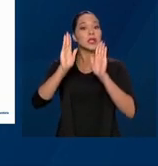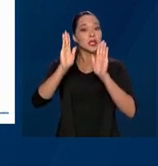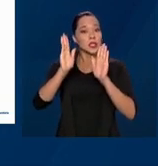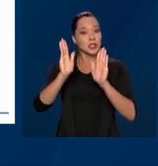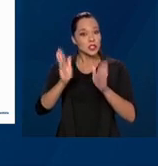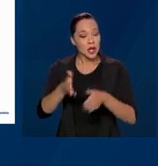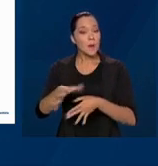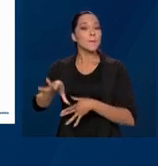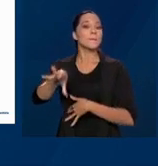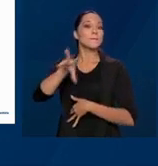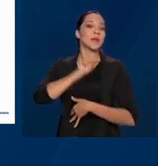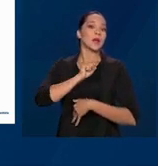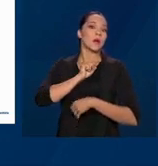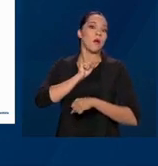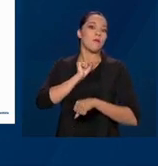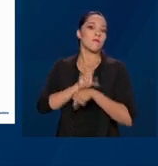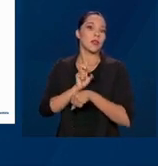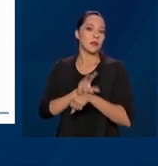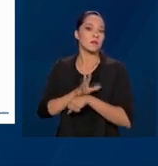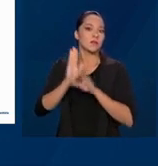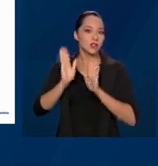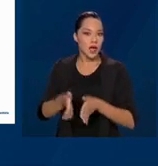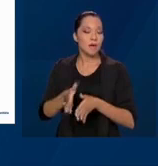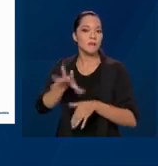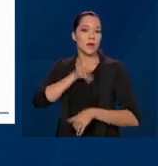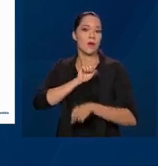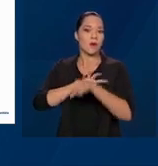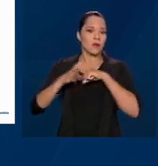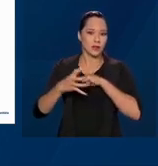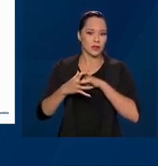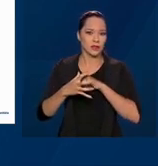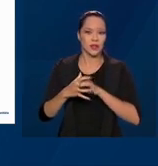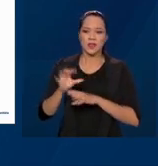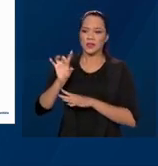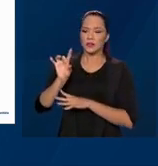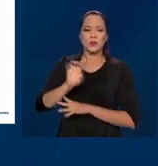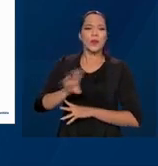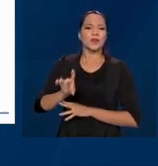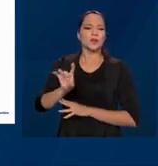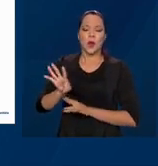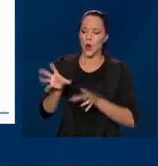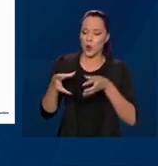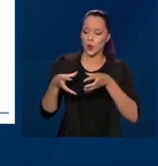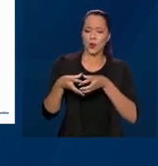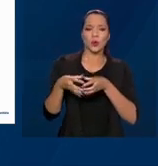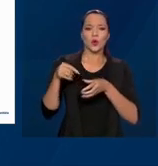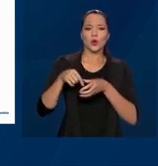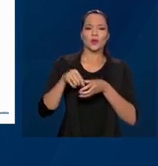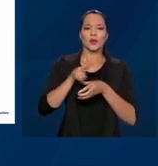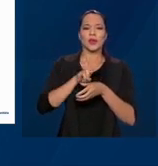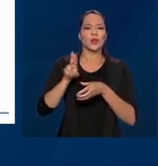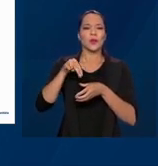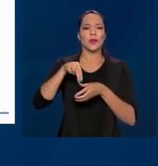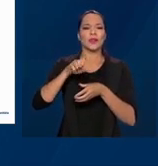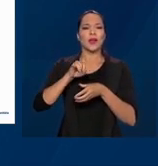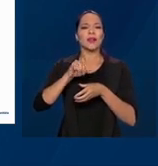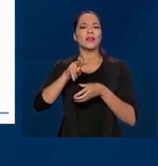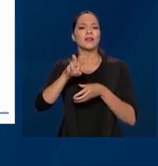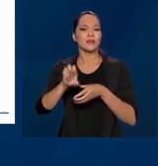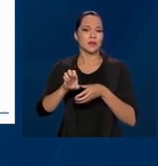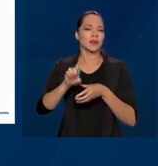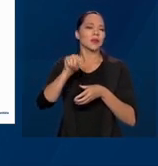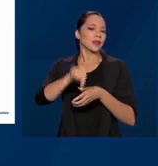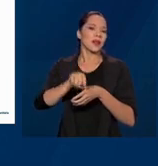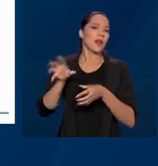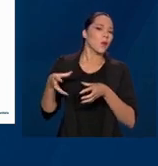foram expostas previamente ao SARS-CoV-2. Não só as pessoas que a gente chama de naive, ou seja, é um